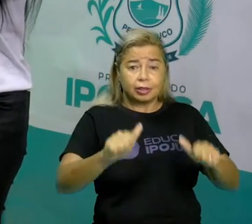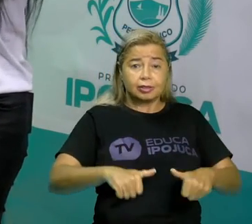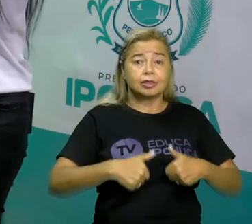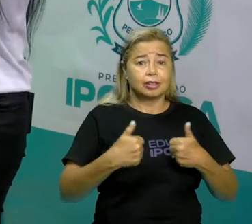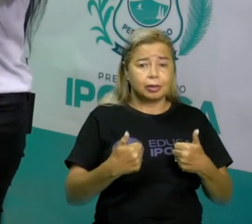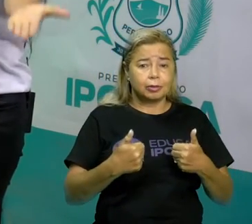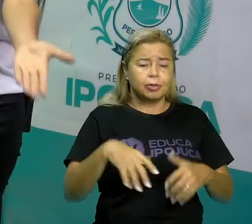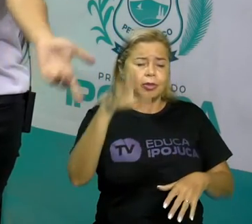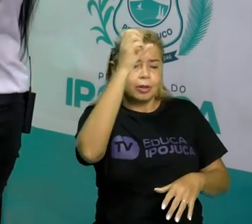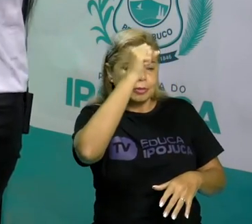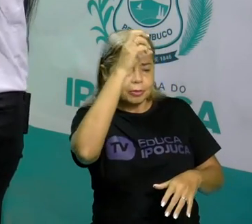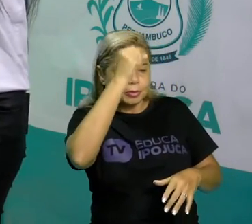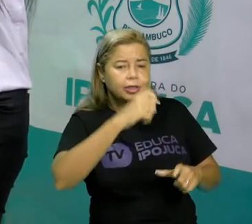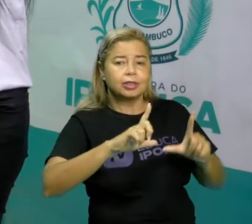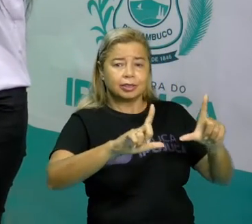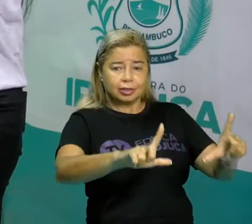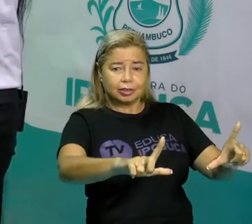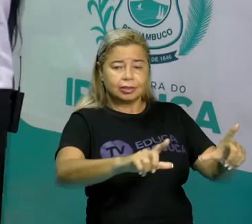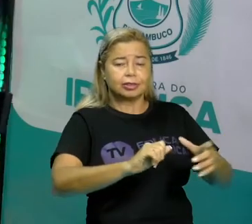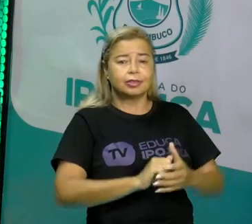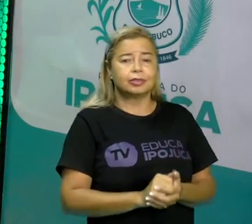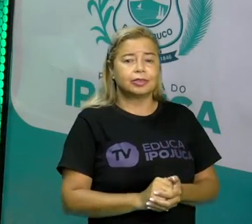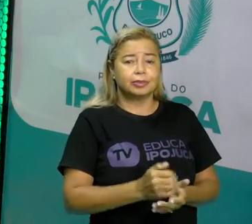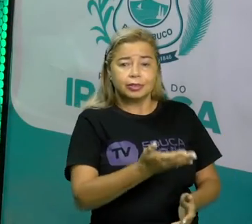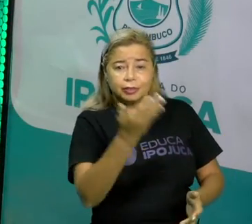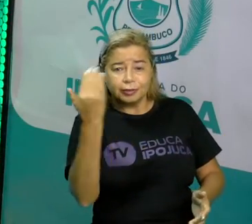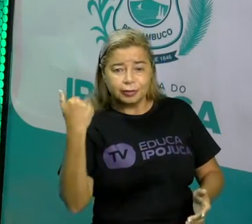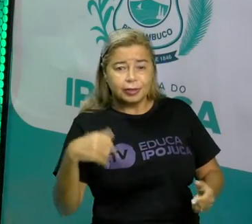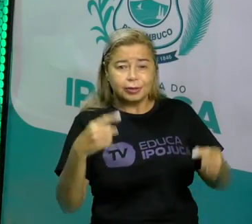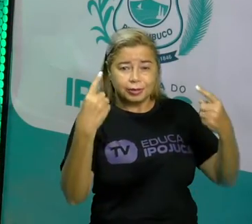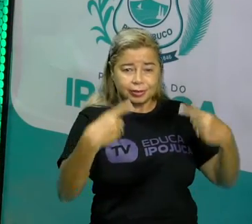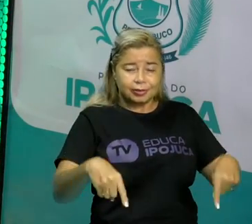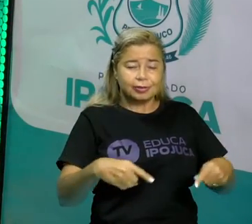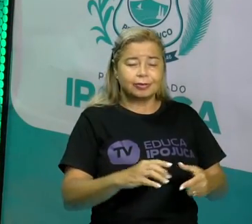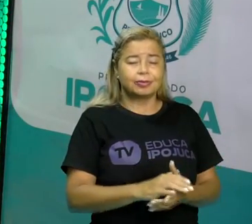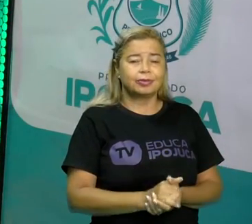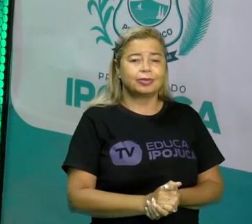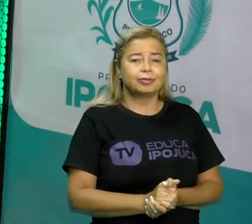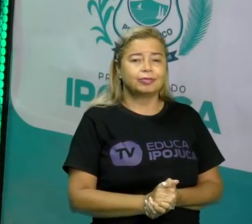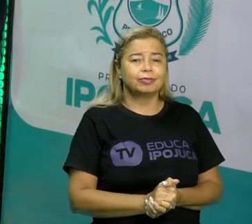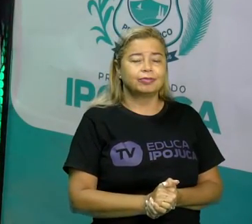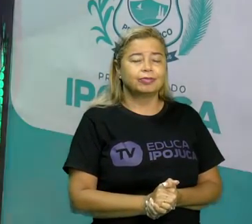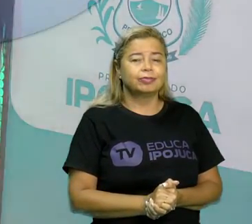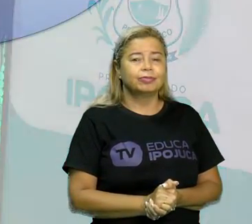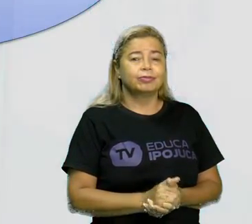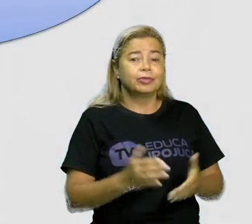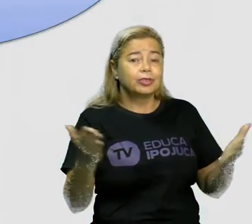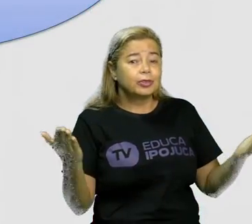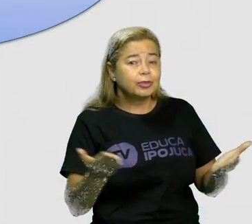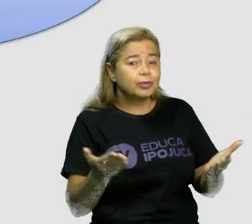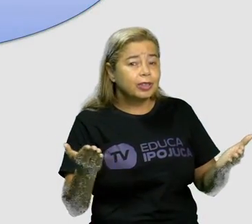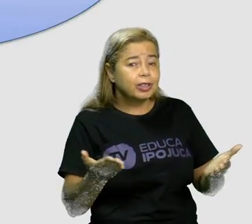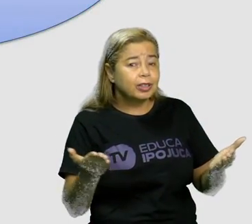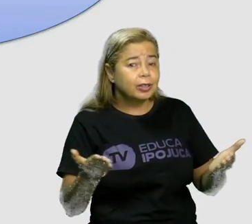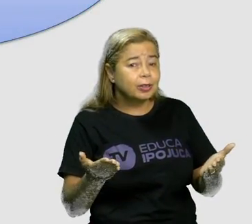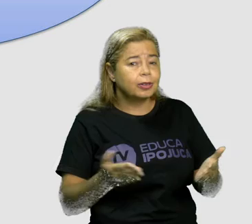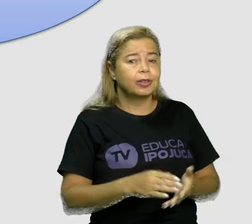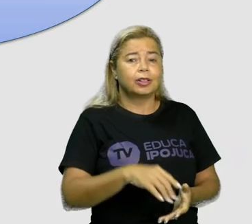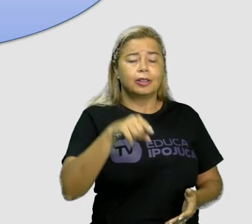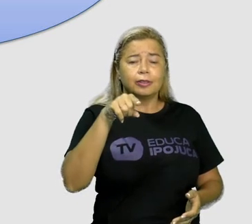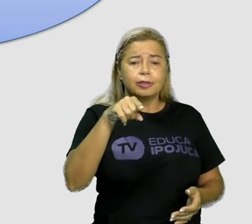nas nossas aulas aqui da TV. Vamos ver aqui o nosso desafio? Desafio de hoje.